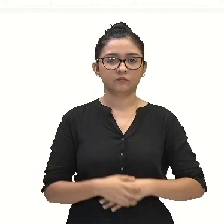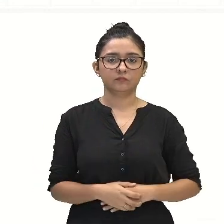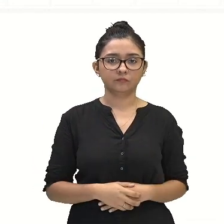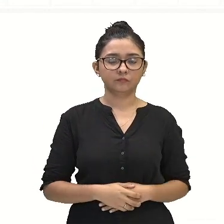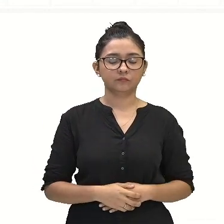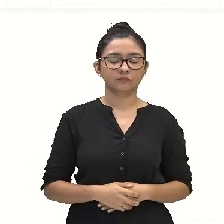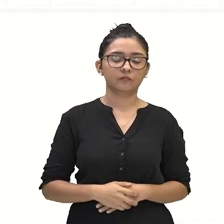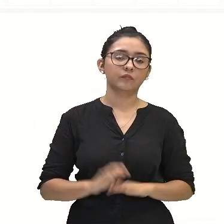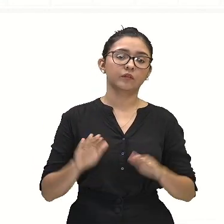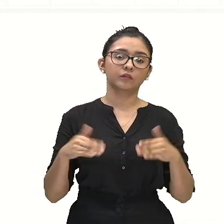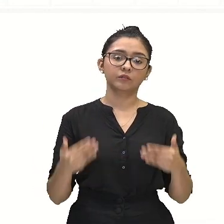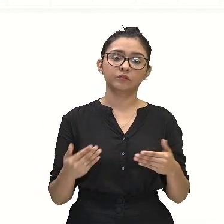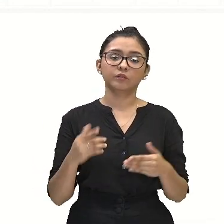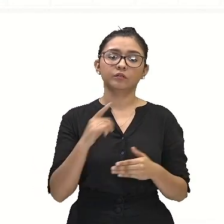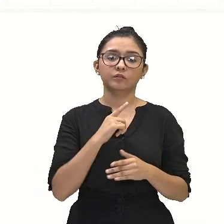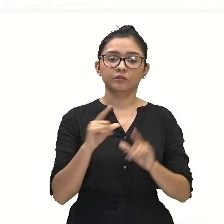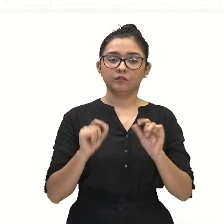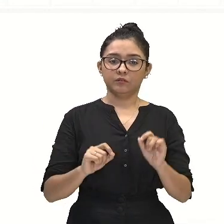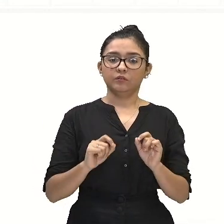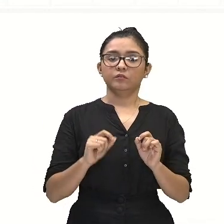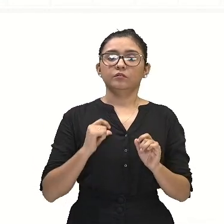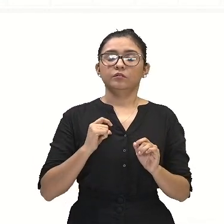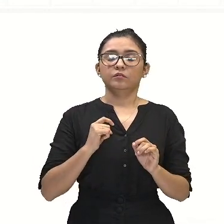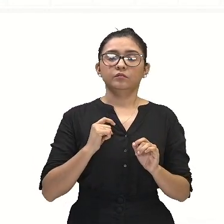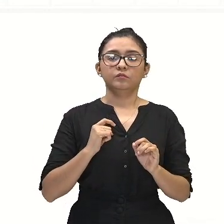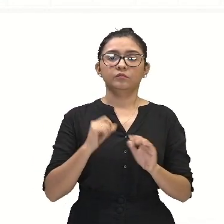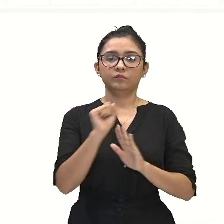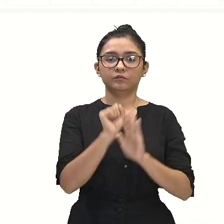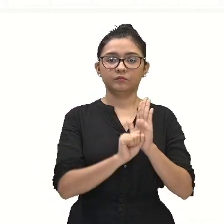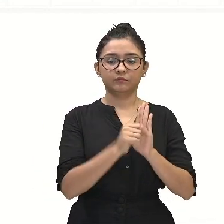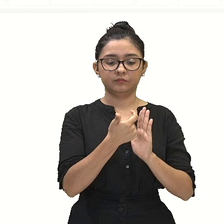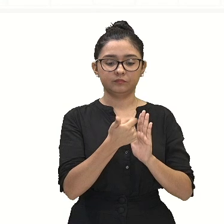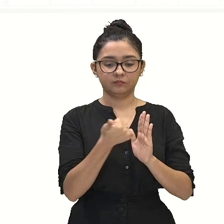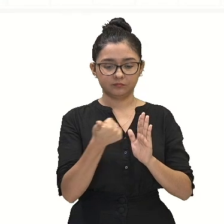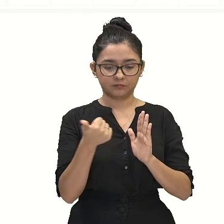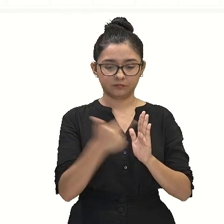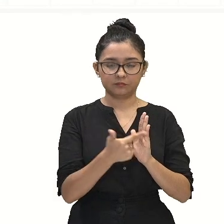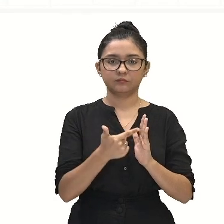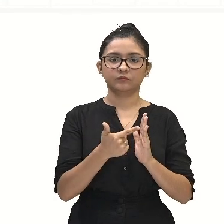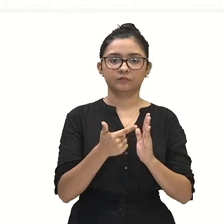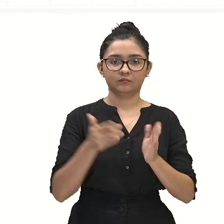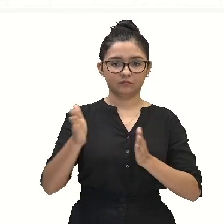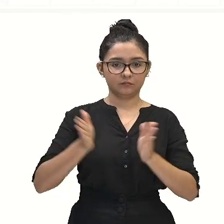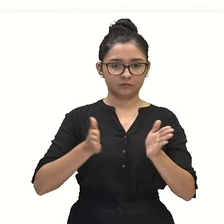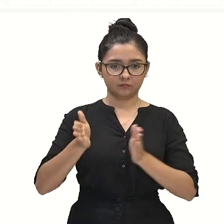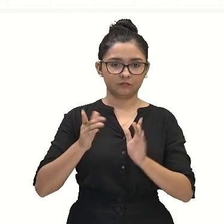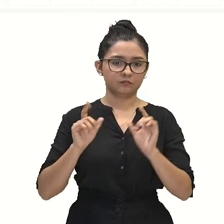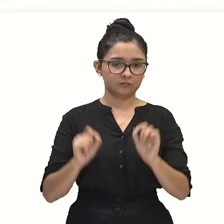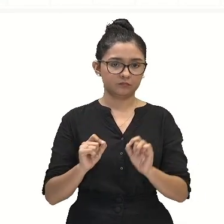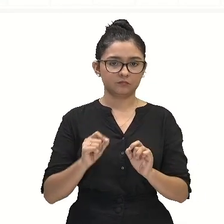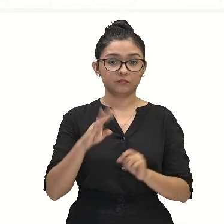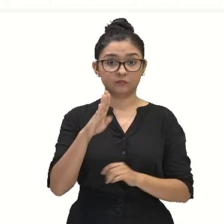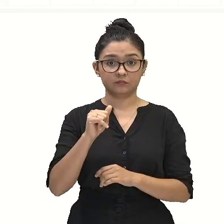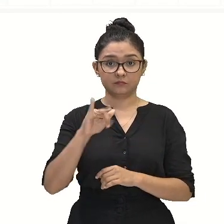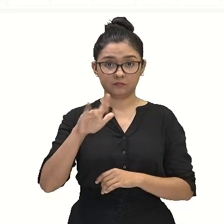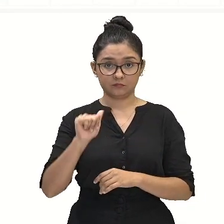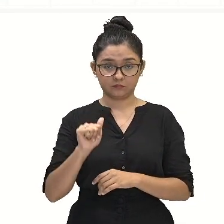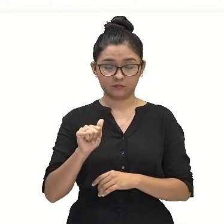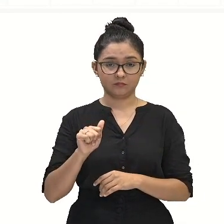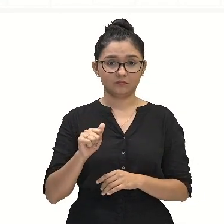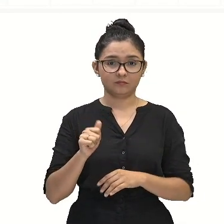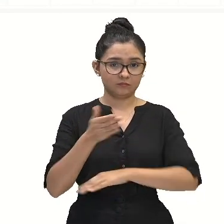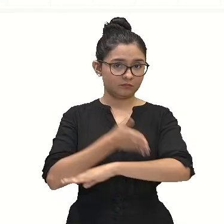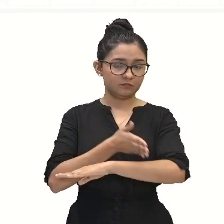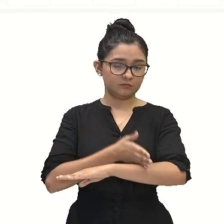E a partir aqui do século XII, inserido na chamada Baixa Idade Média, voltando para o nosso